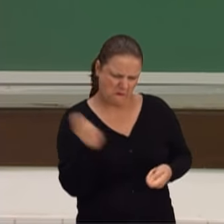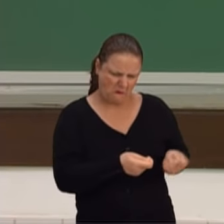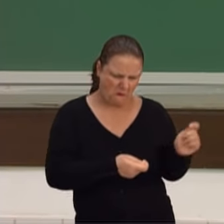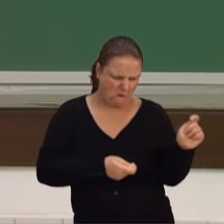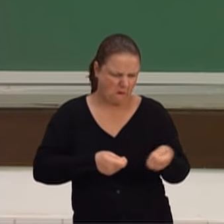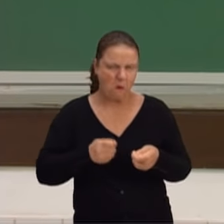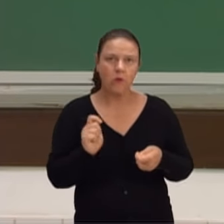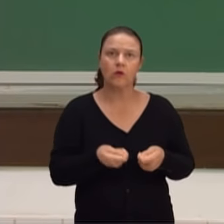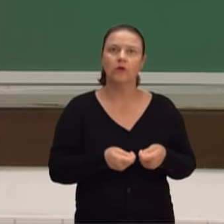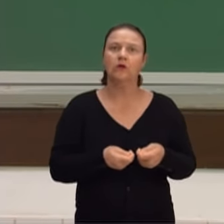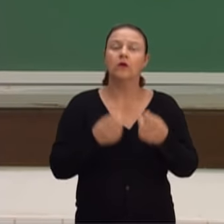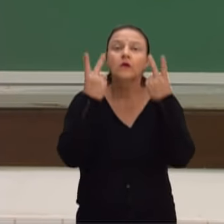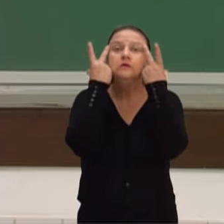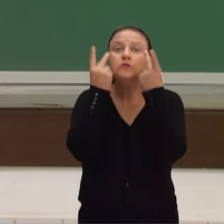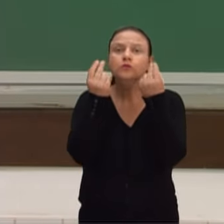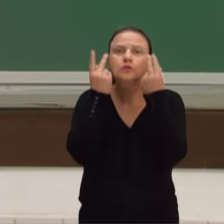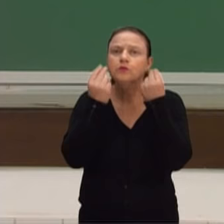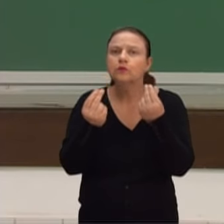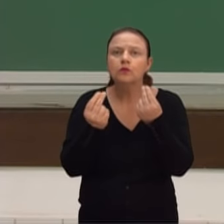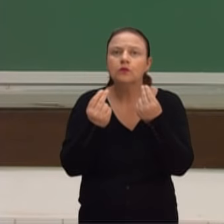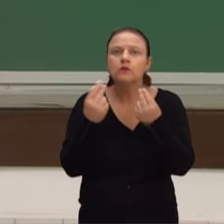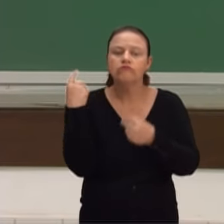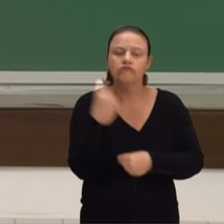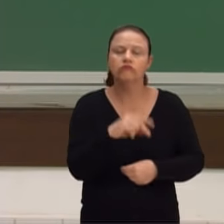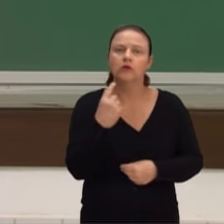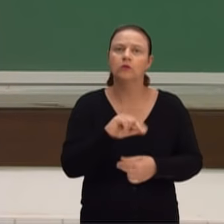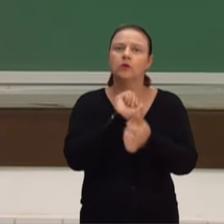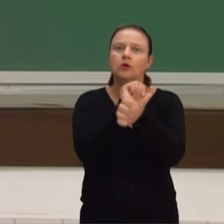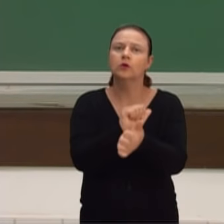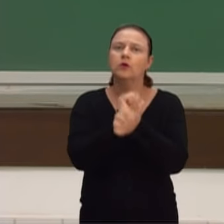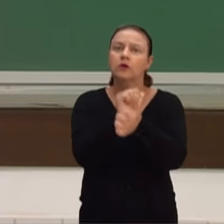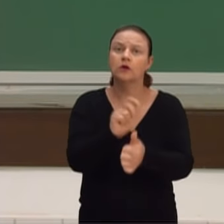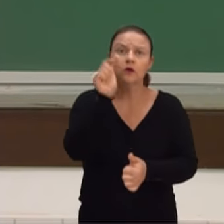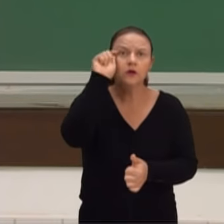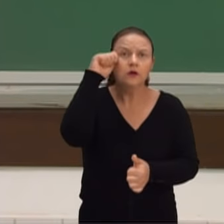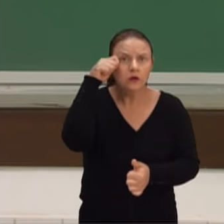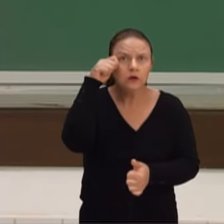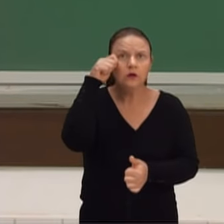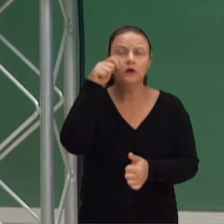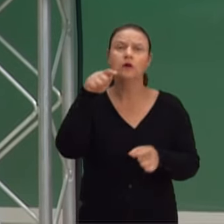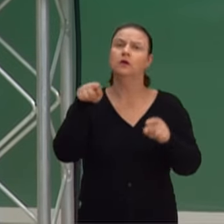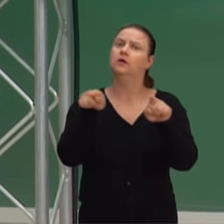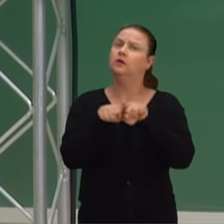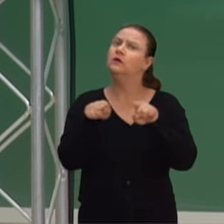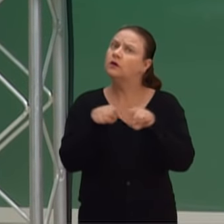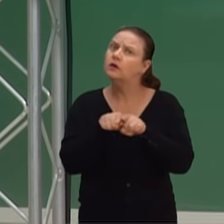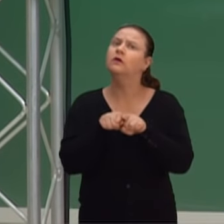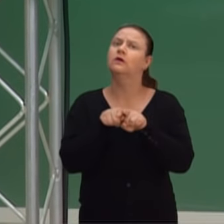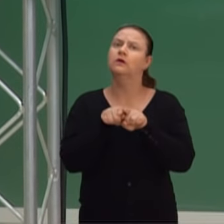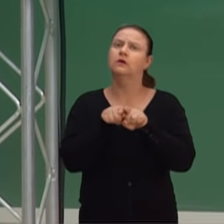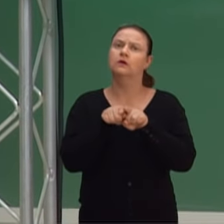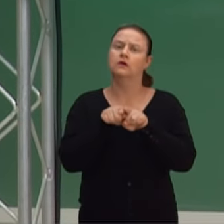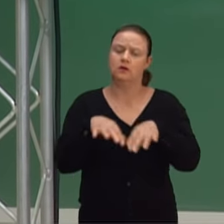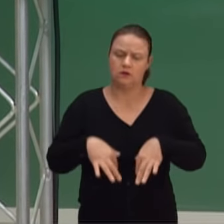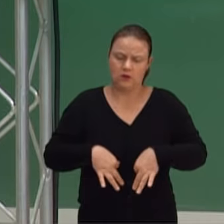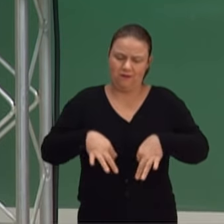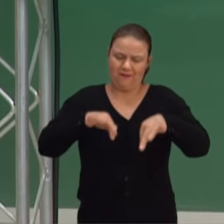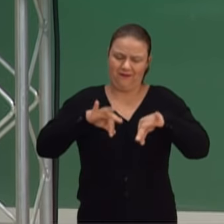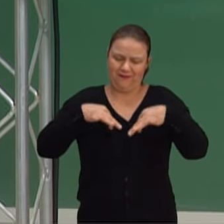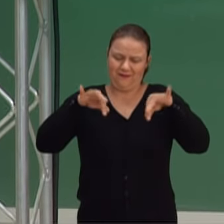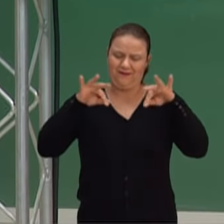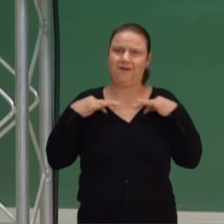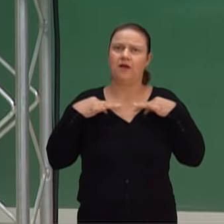os castigos físicos. Ainda, os escravos vestiam o chamado pano da